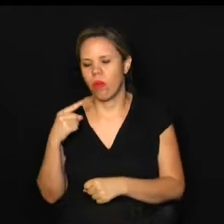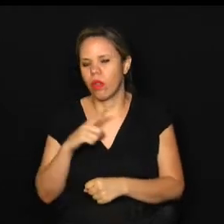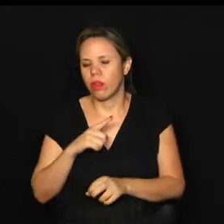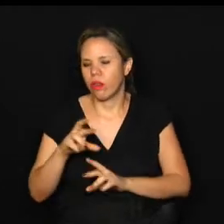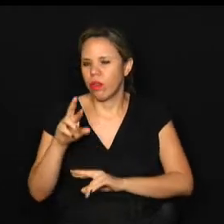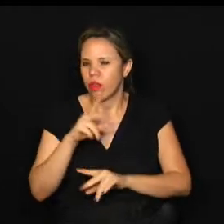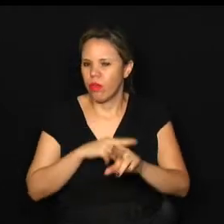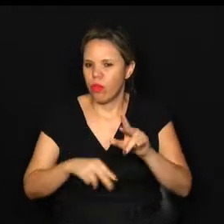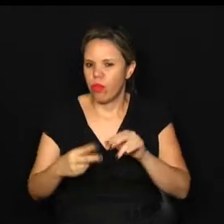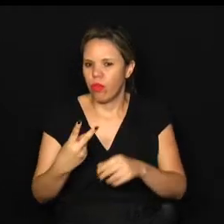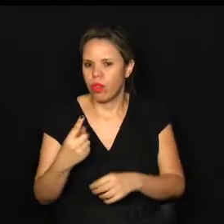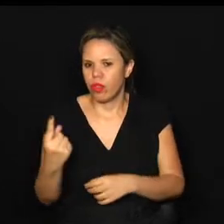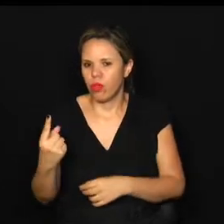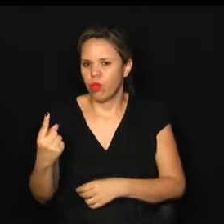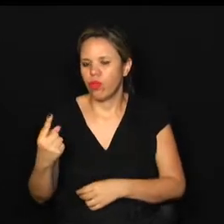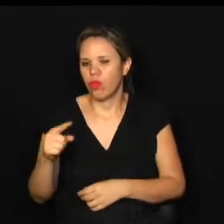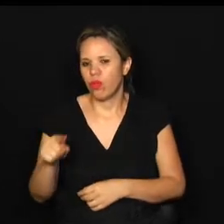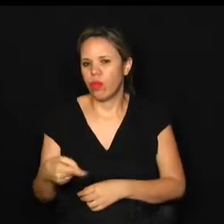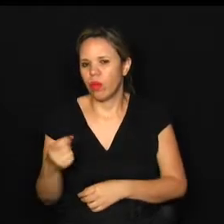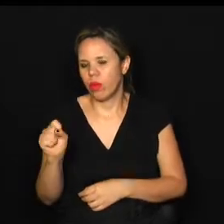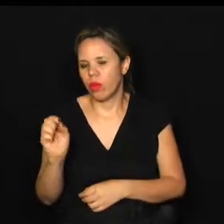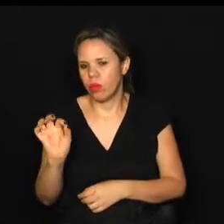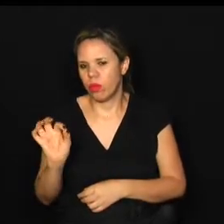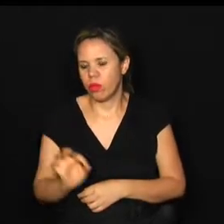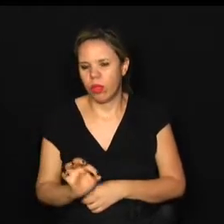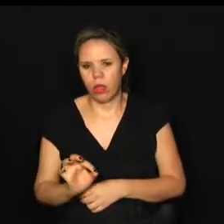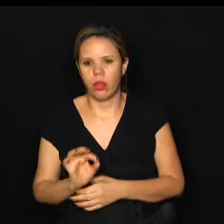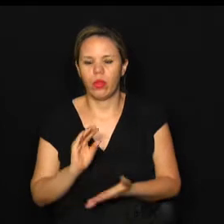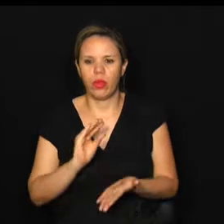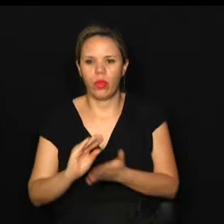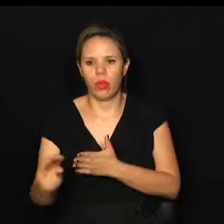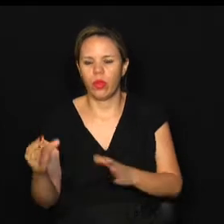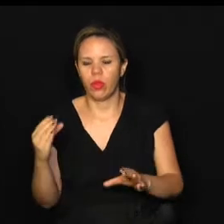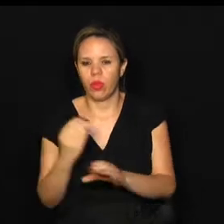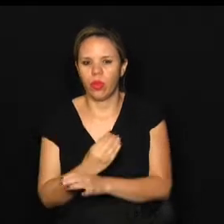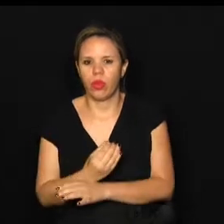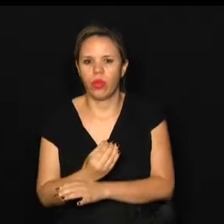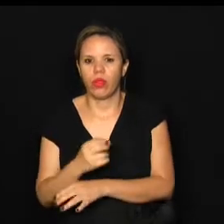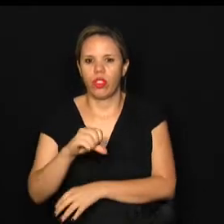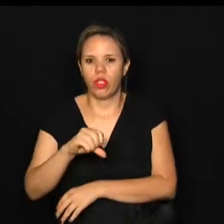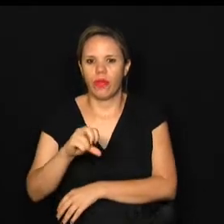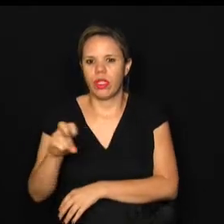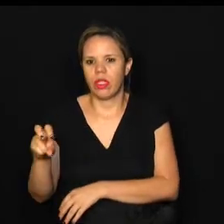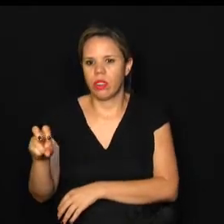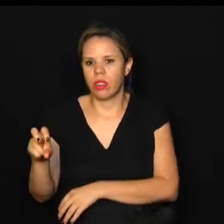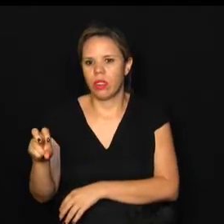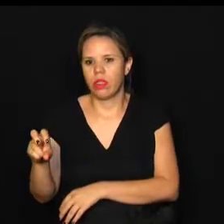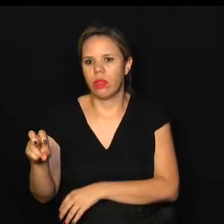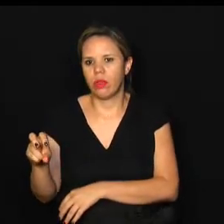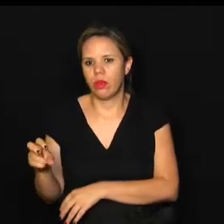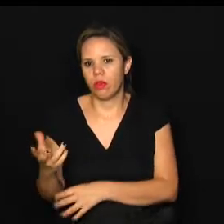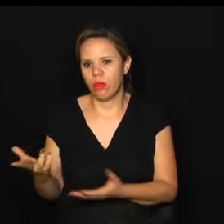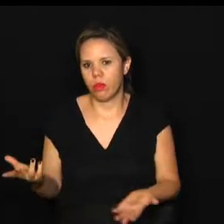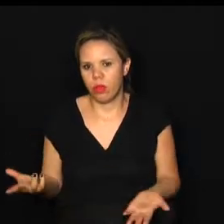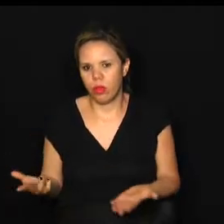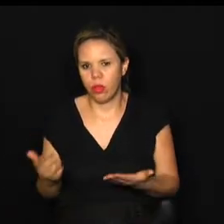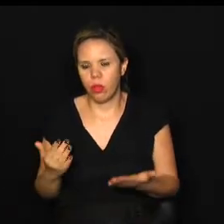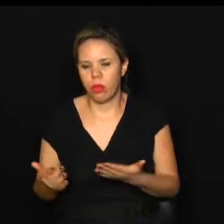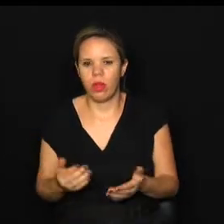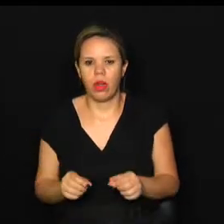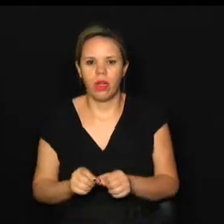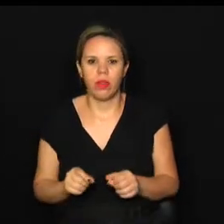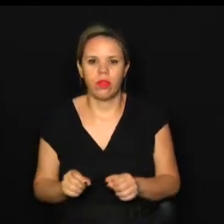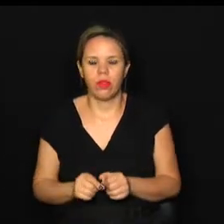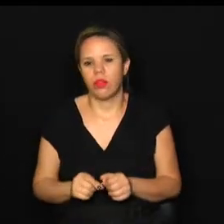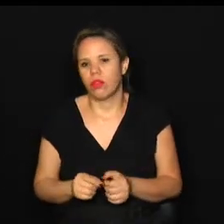de 21,8%, o repasse total foi de 95 milhões e 600 contra 78 milhões e 500 em 2019, sendo